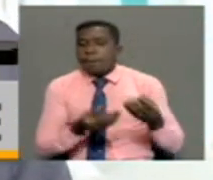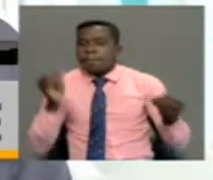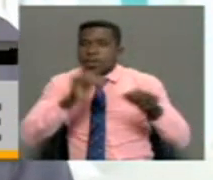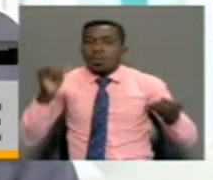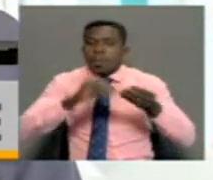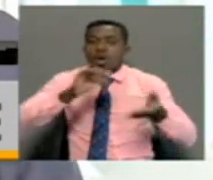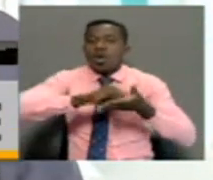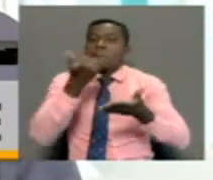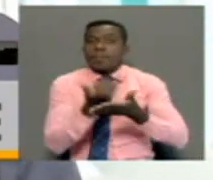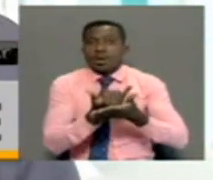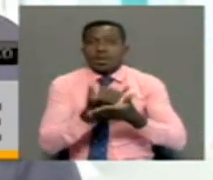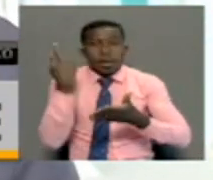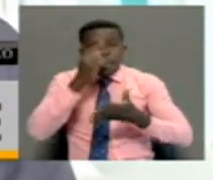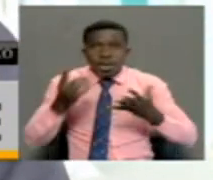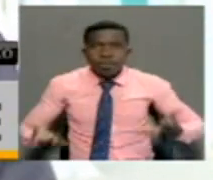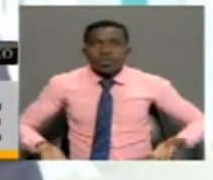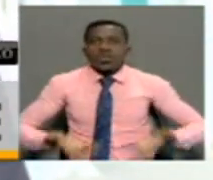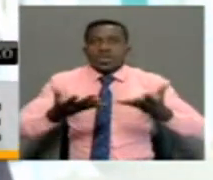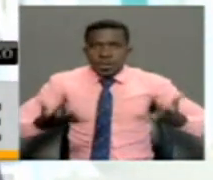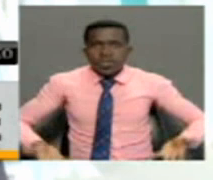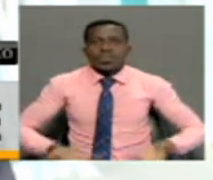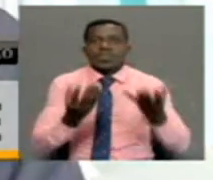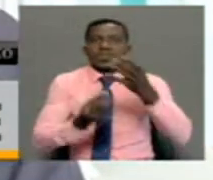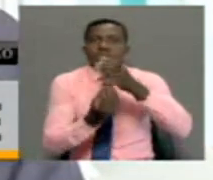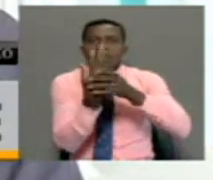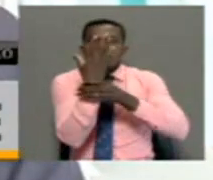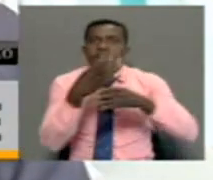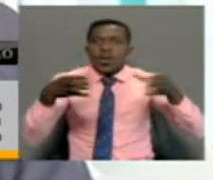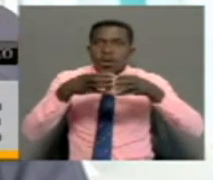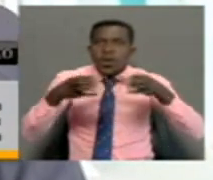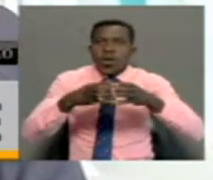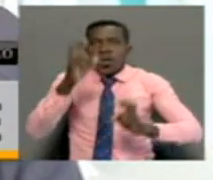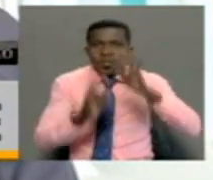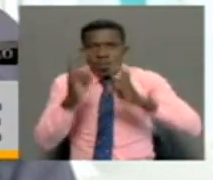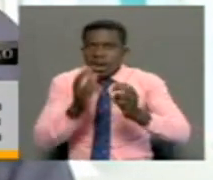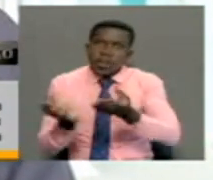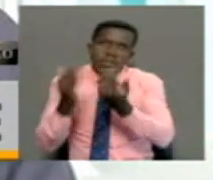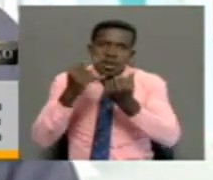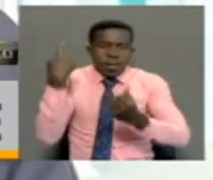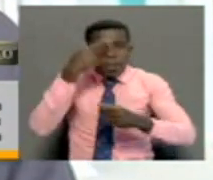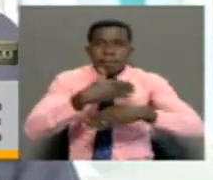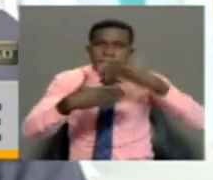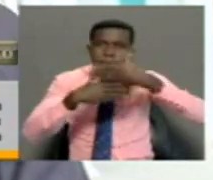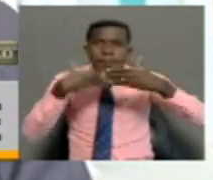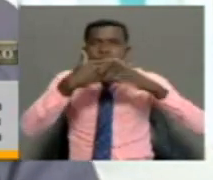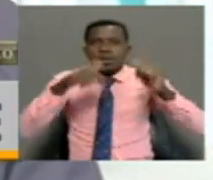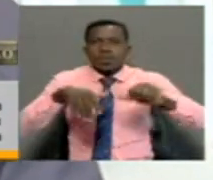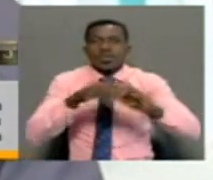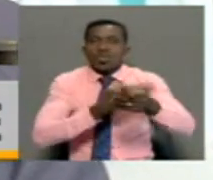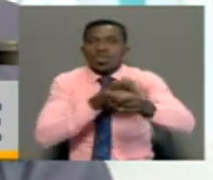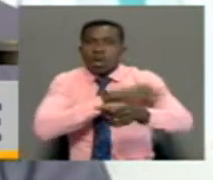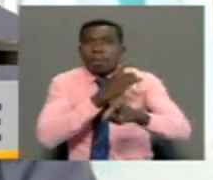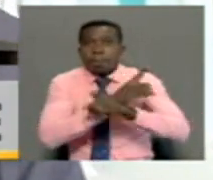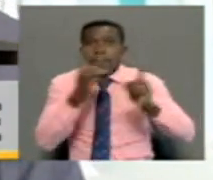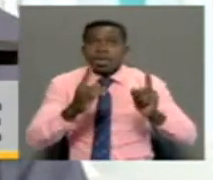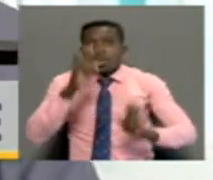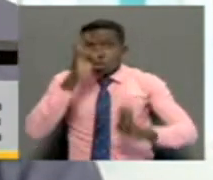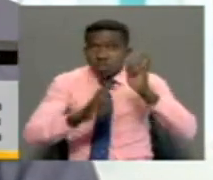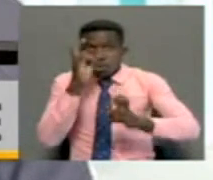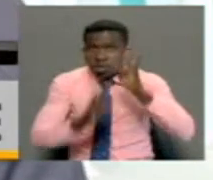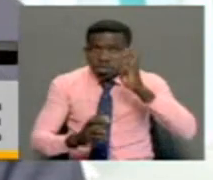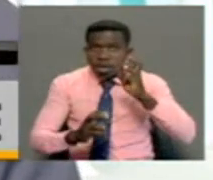este surjam, que incentive tanto os investidores internacionais a olharem em indústrias com uma